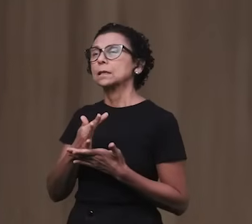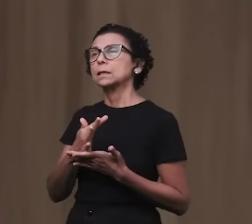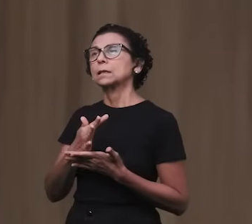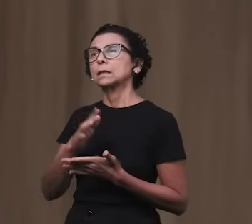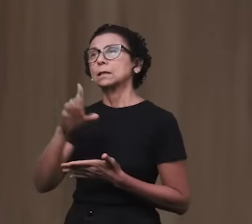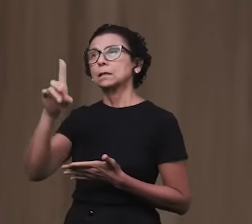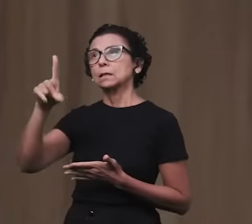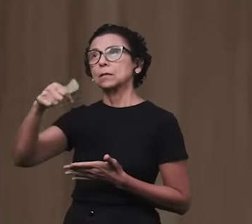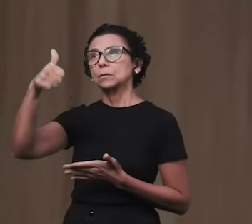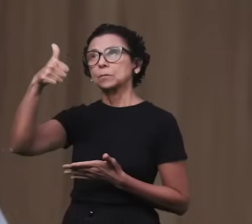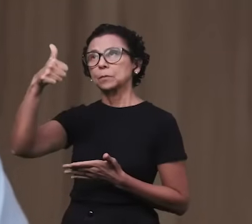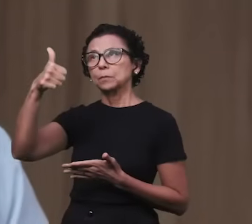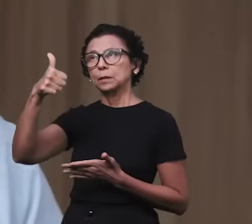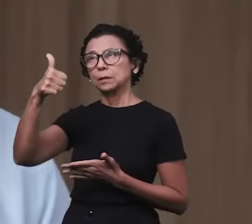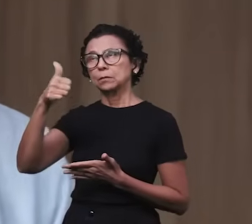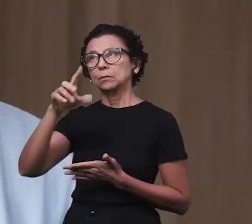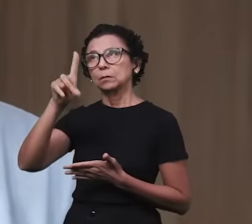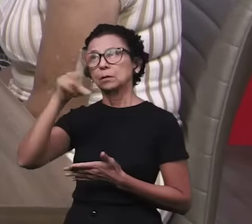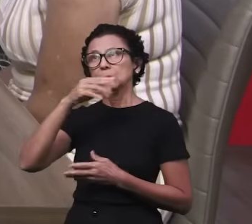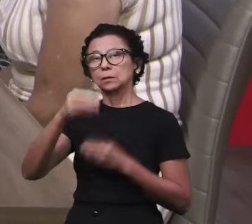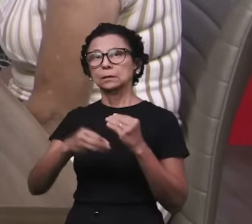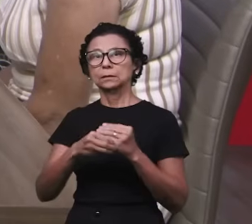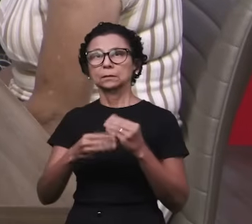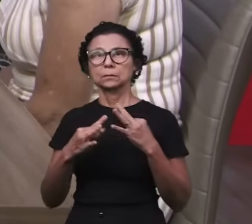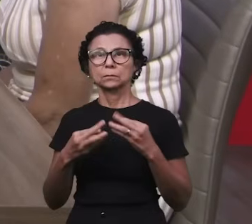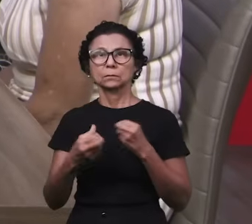serão acrescentadas. Glórias.